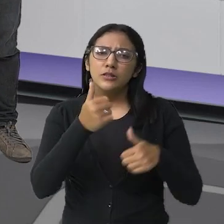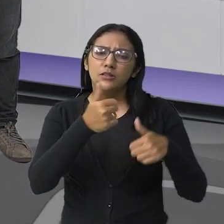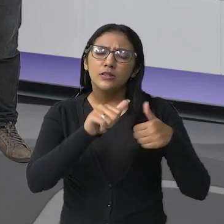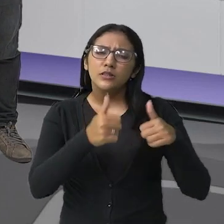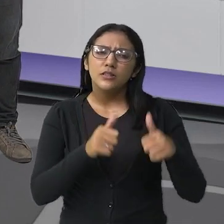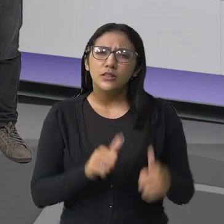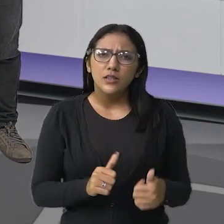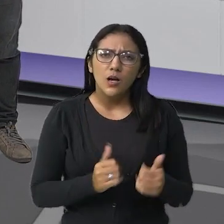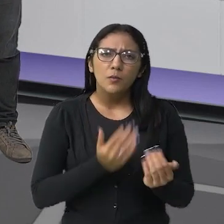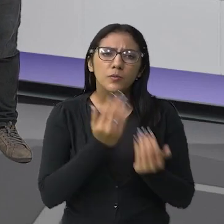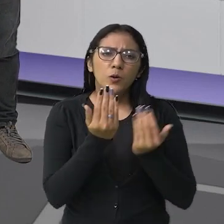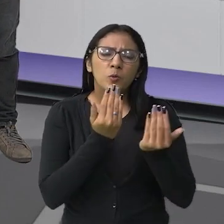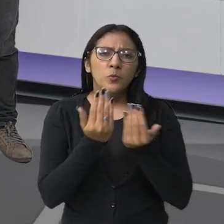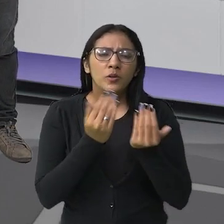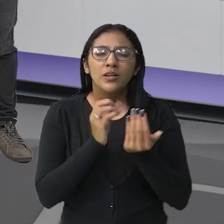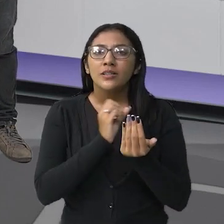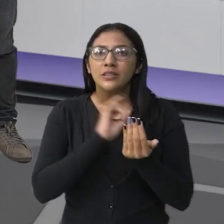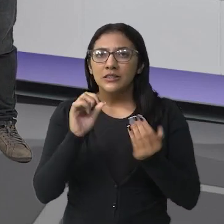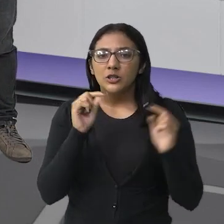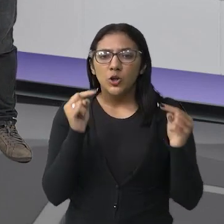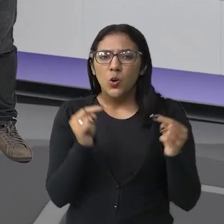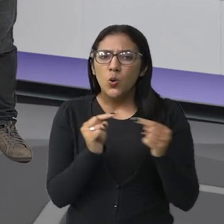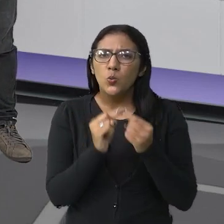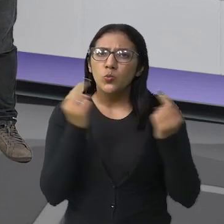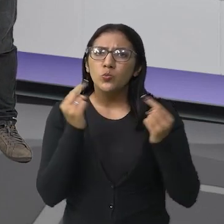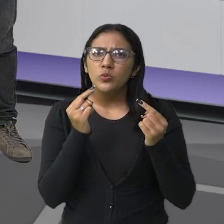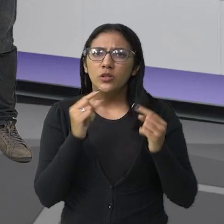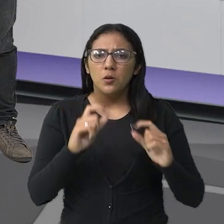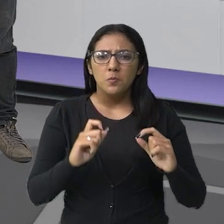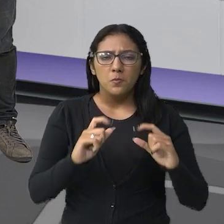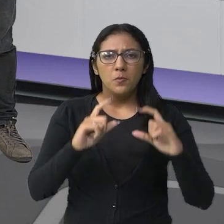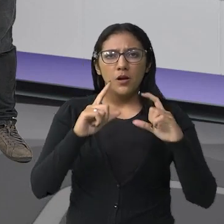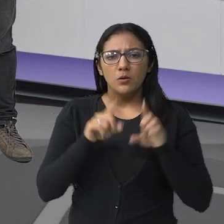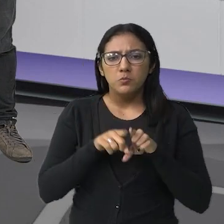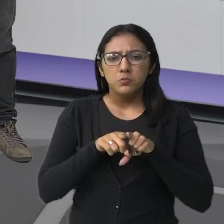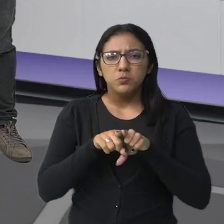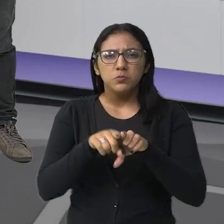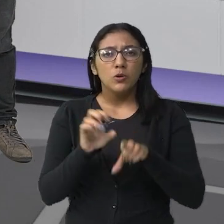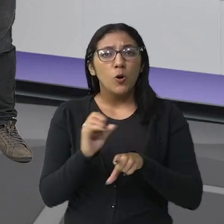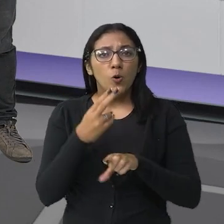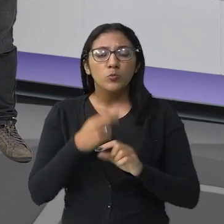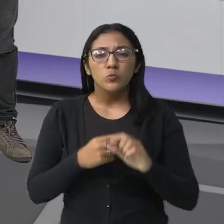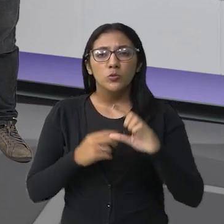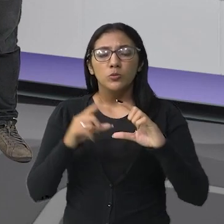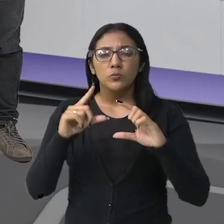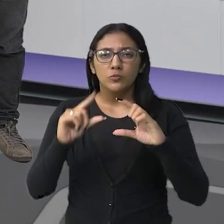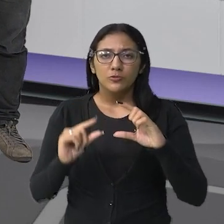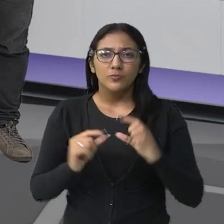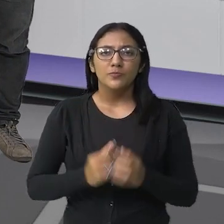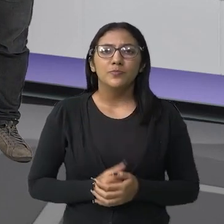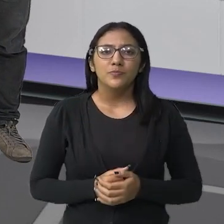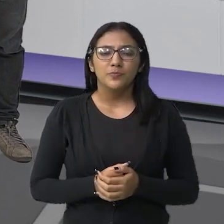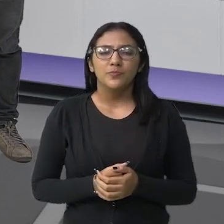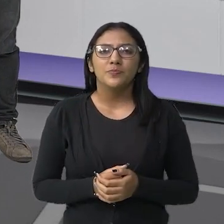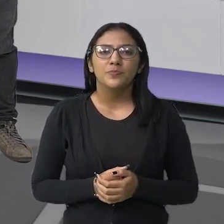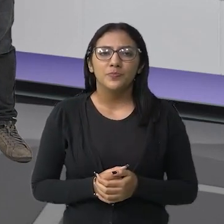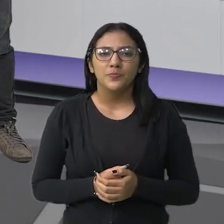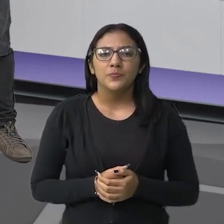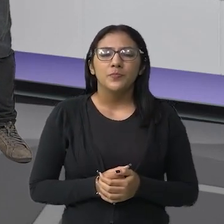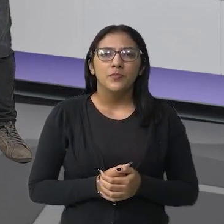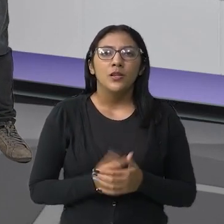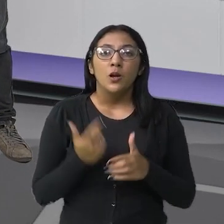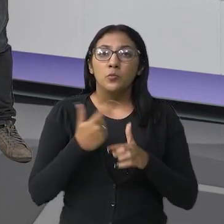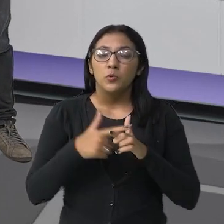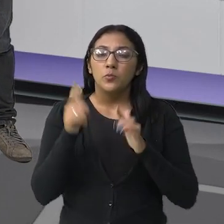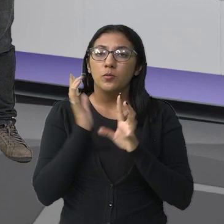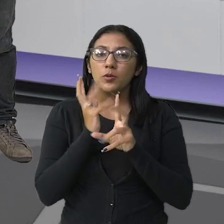né, para saber se a nossa proporcionalidade ali é direta ou é inversa, tá? Vamos seguir em frente então. Os problemas que